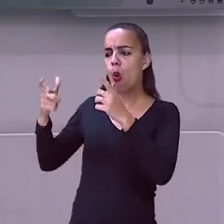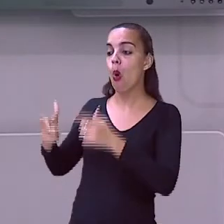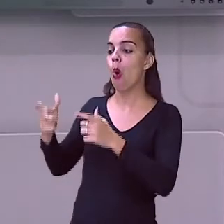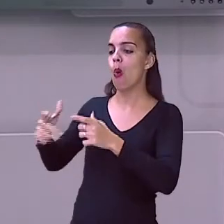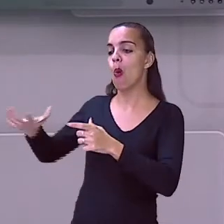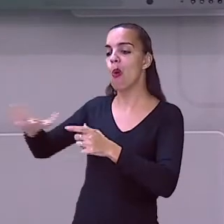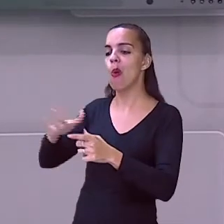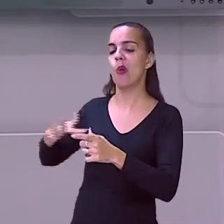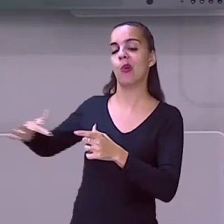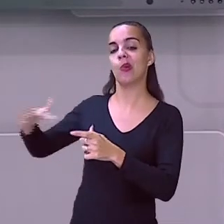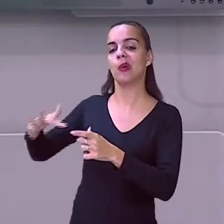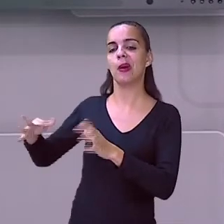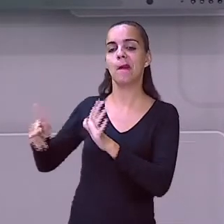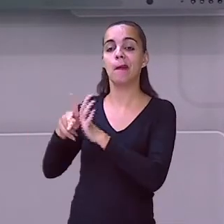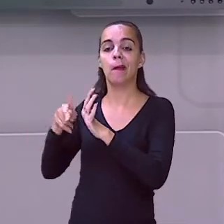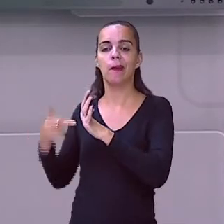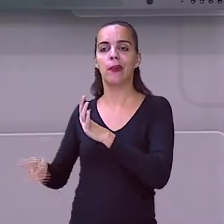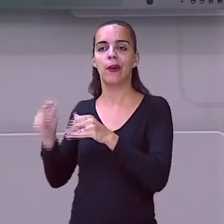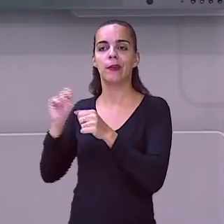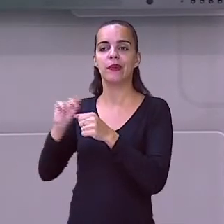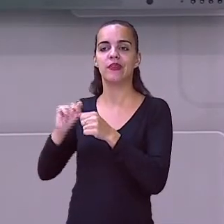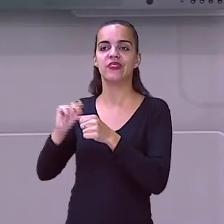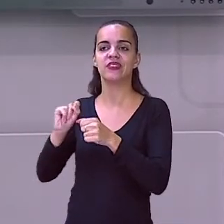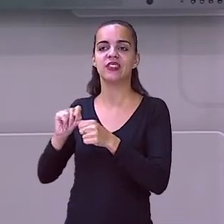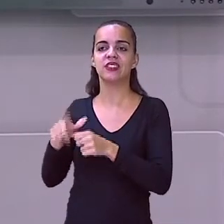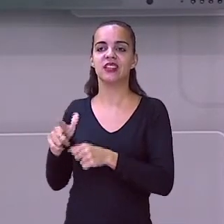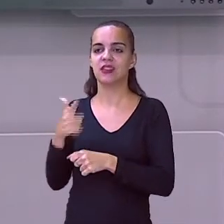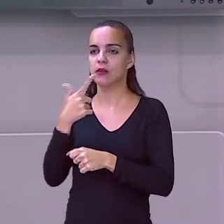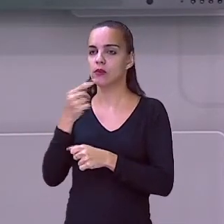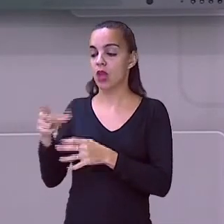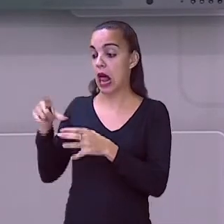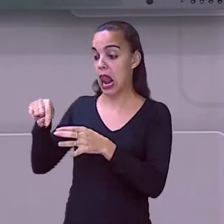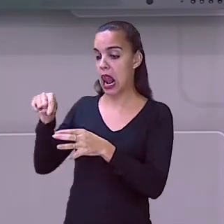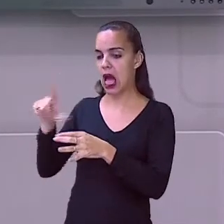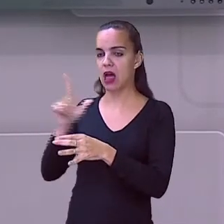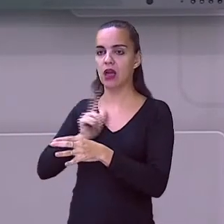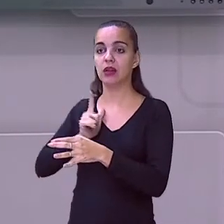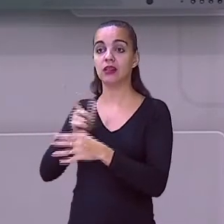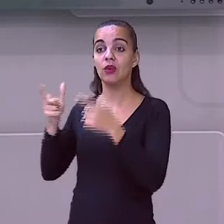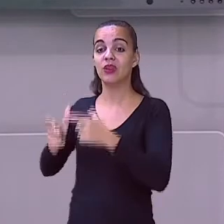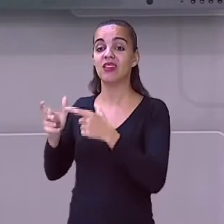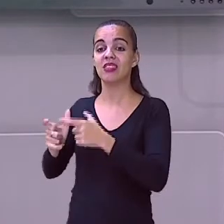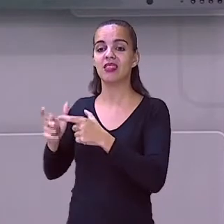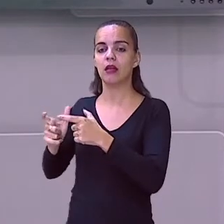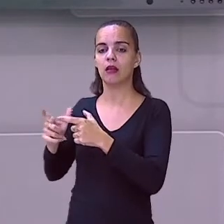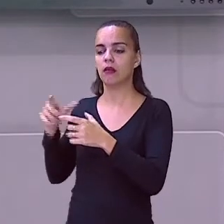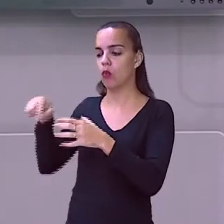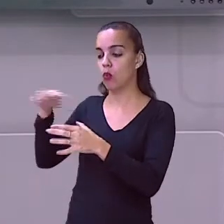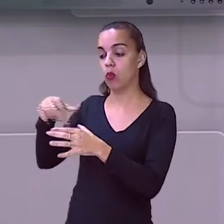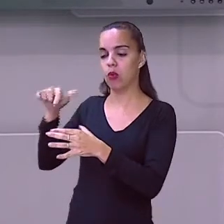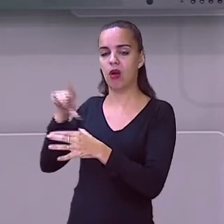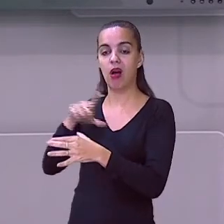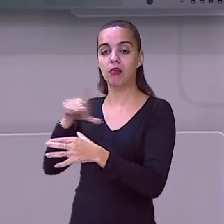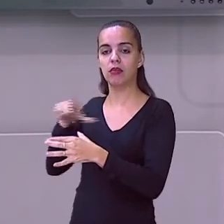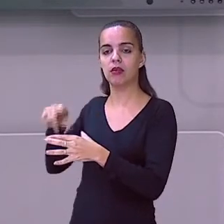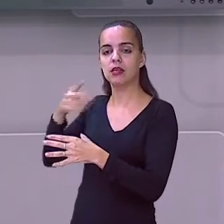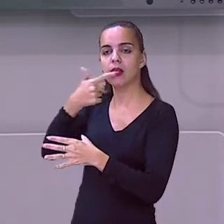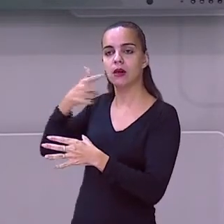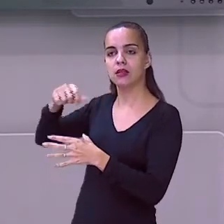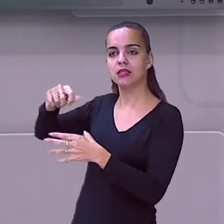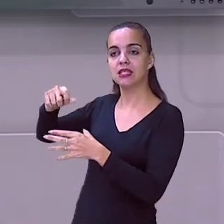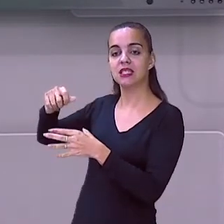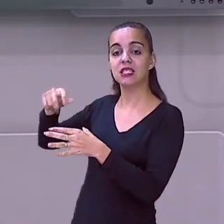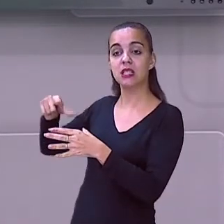ambiente, o local de onde se obtém o sal que vai chegar à nossa